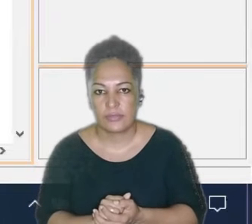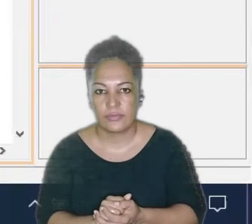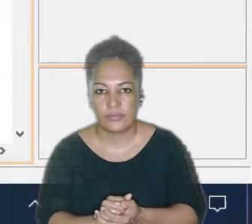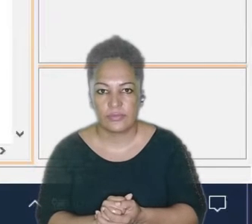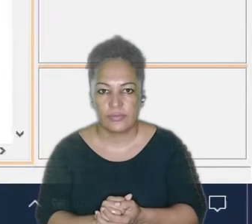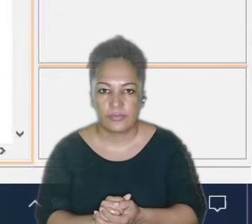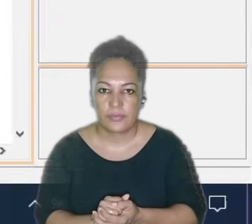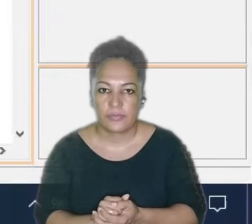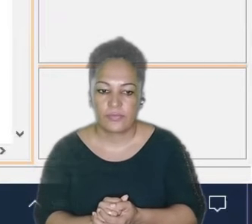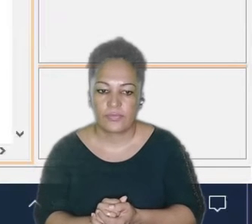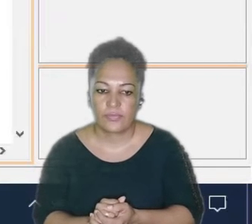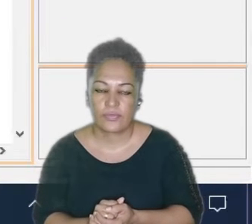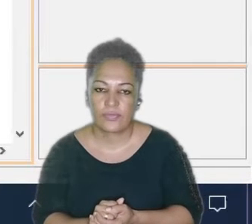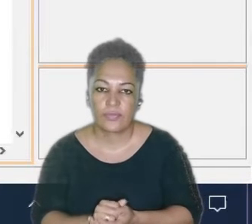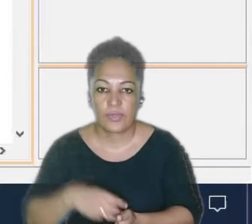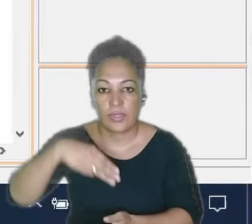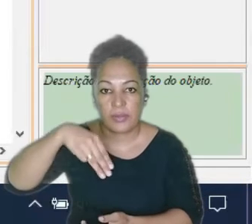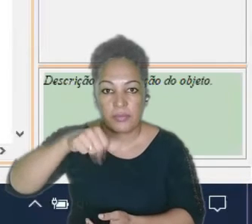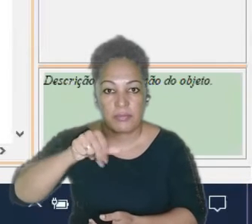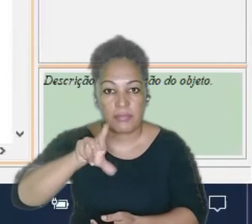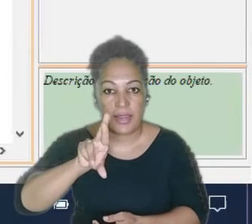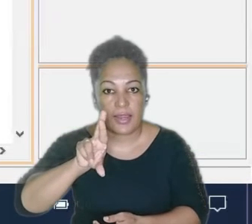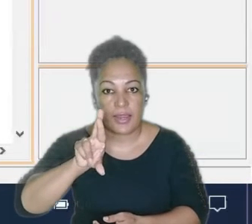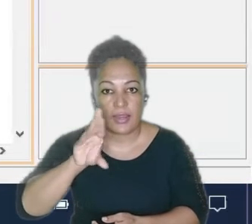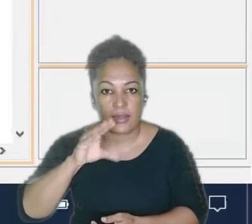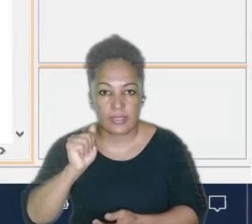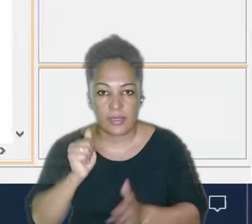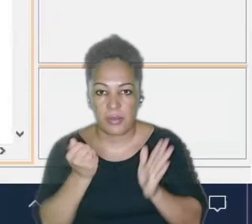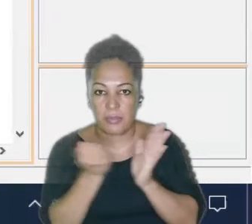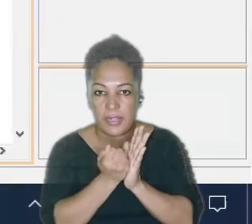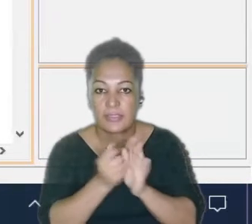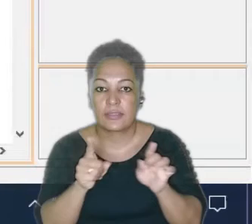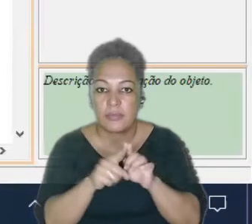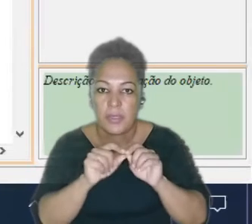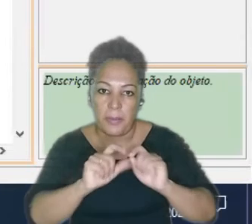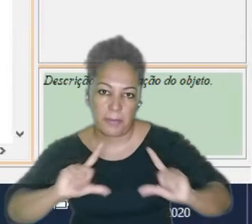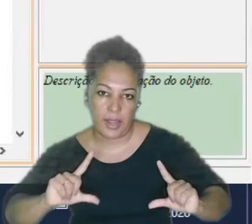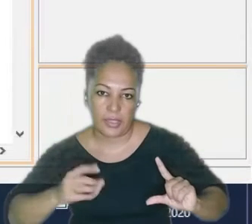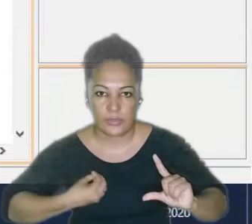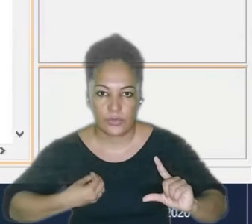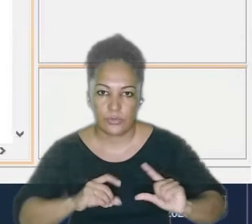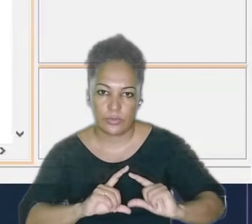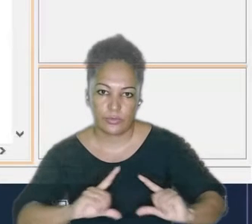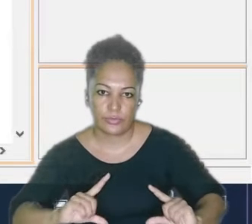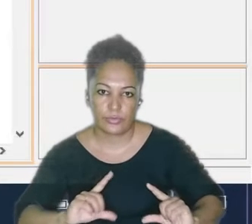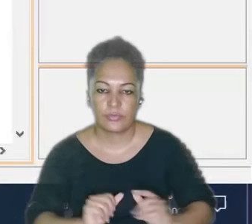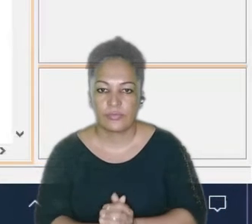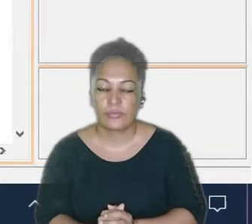Opa. Temos o que mais? A marca. E temos aqui a placa, tá bom.